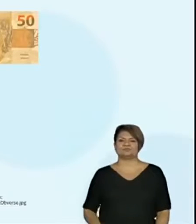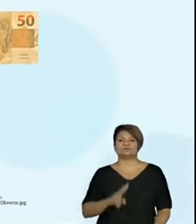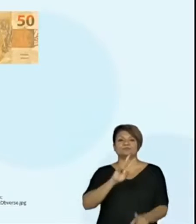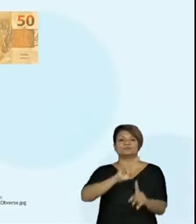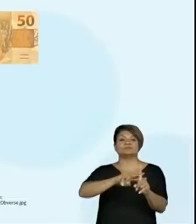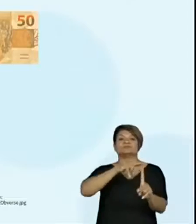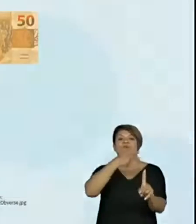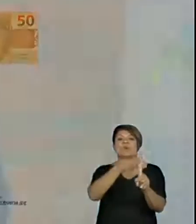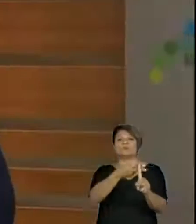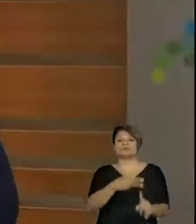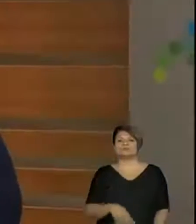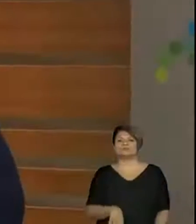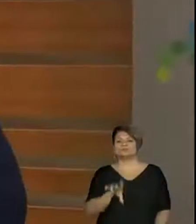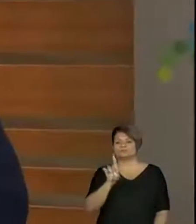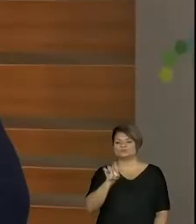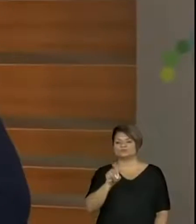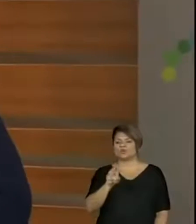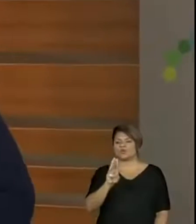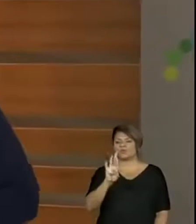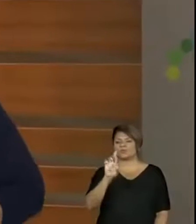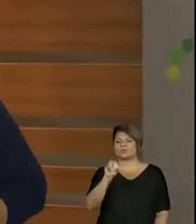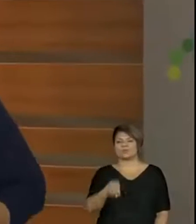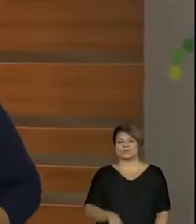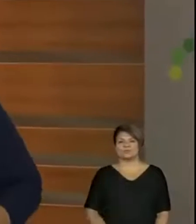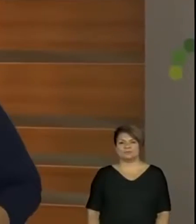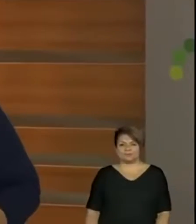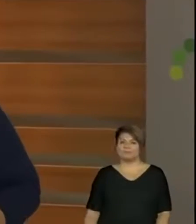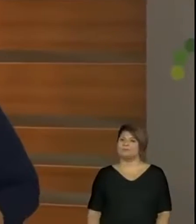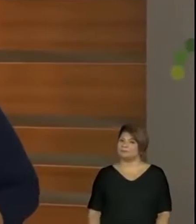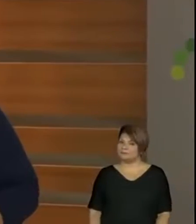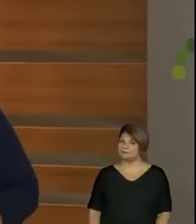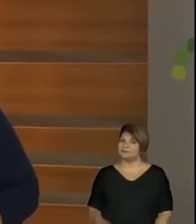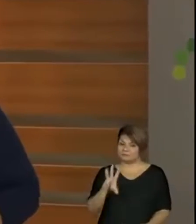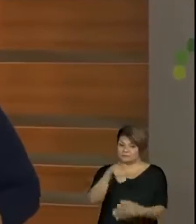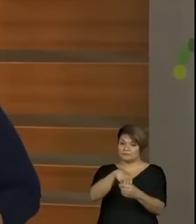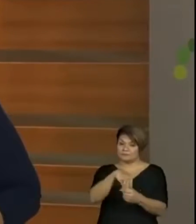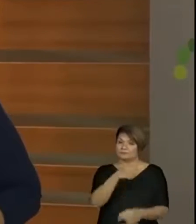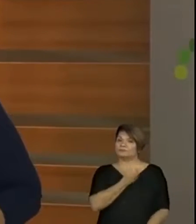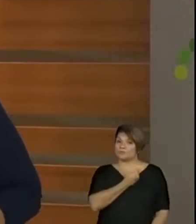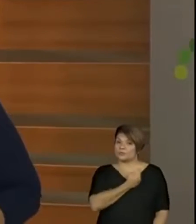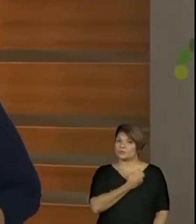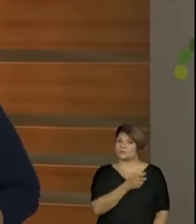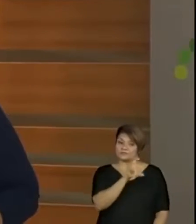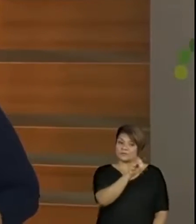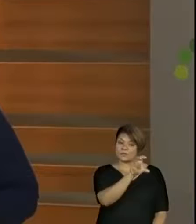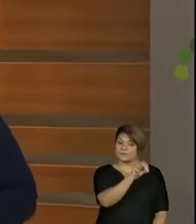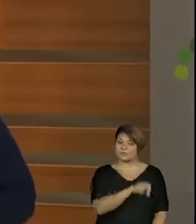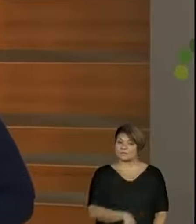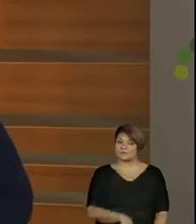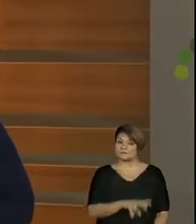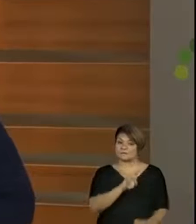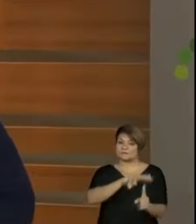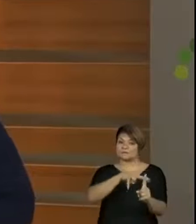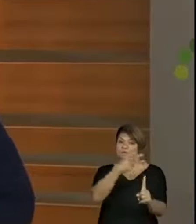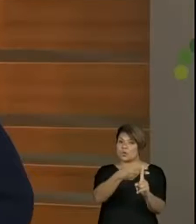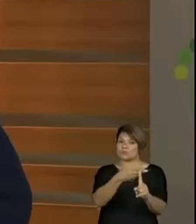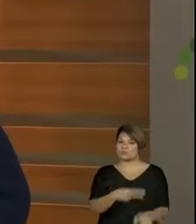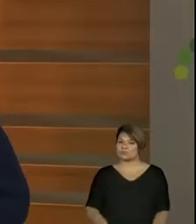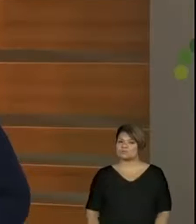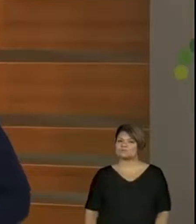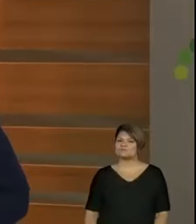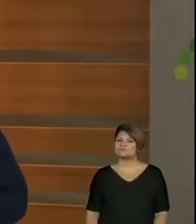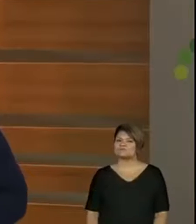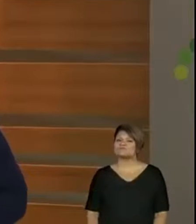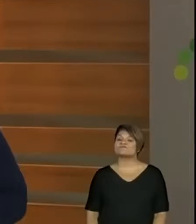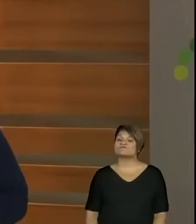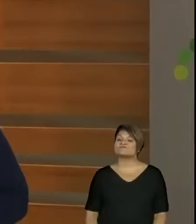maneira matemática. A gente está falando de nota, mas a gente tem os números dentro dessas cédulas. O dobro de 50. Olha